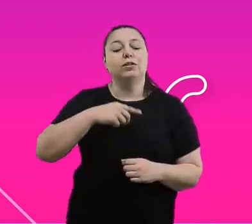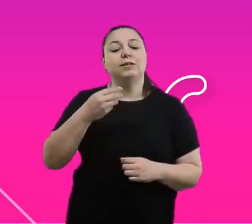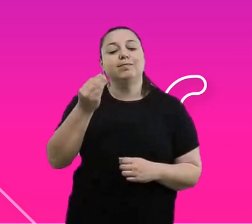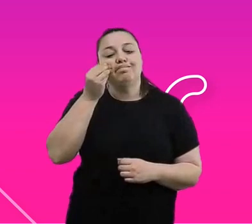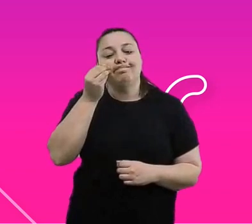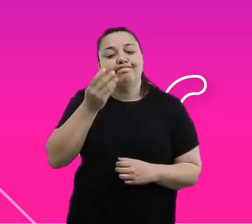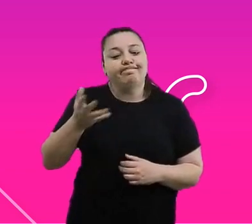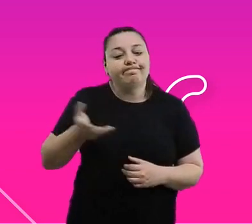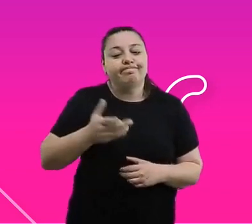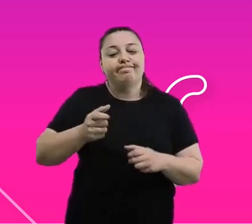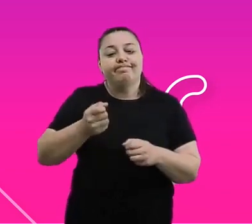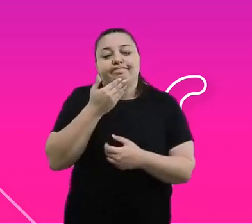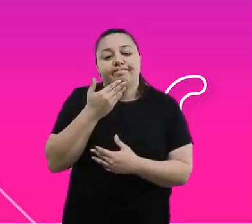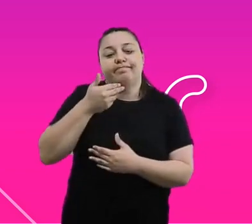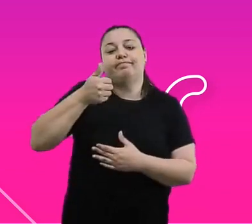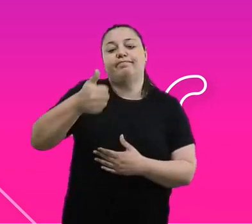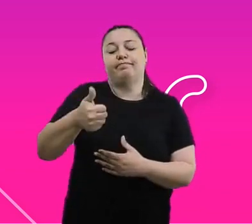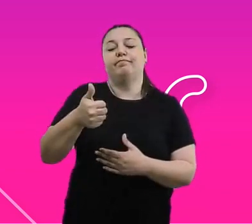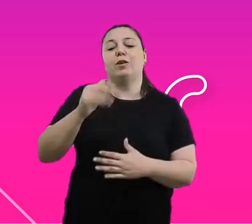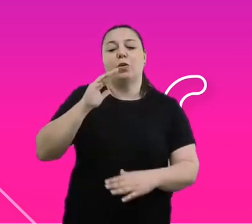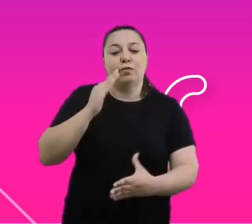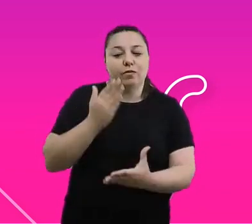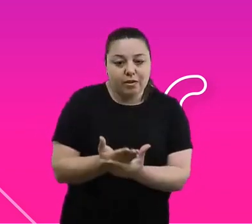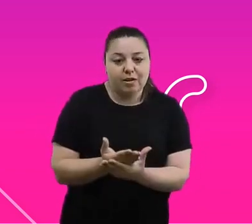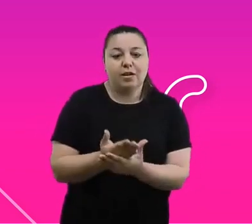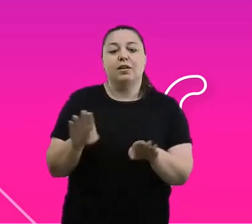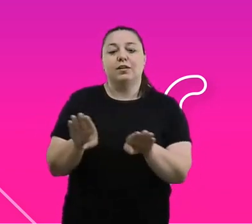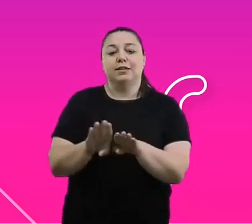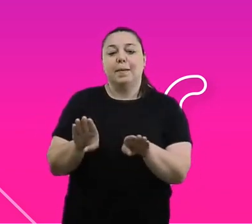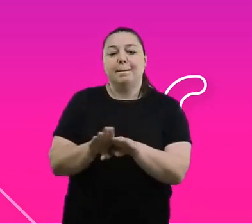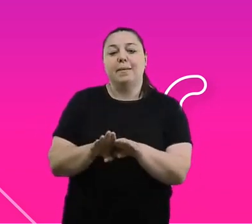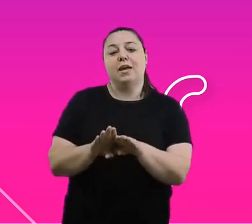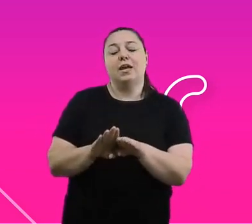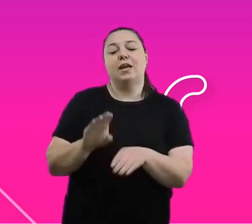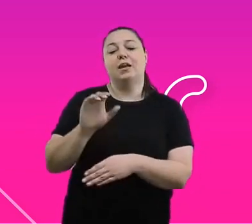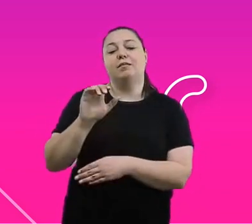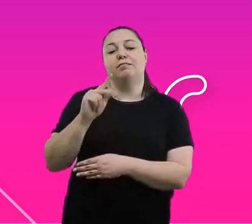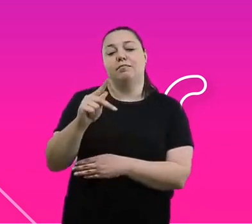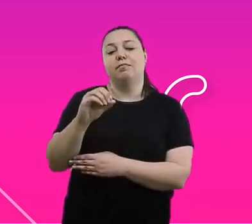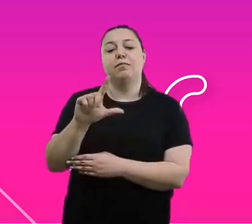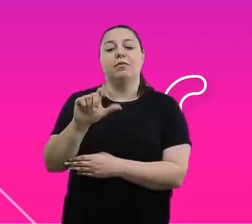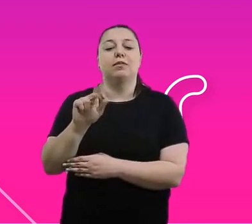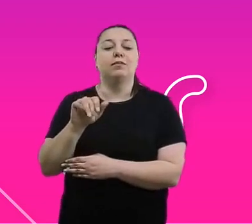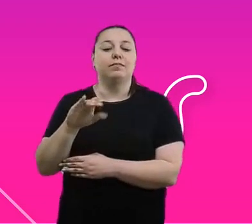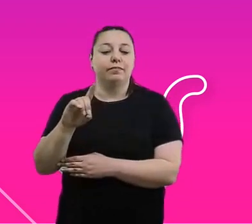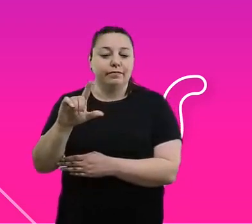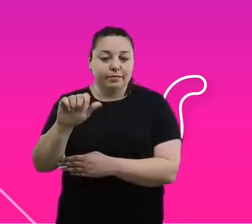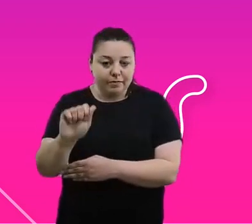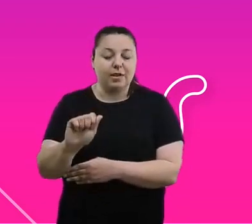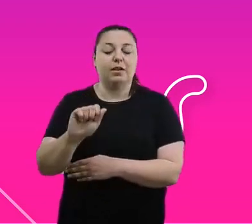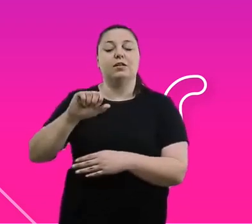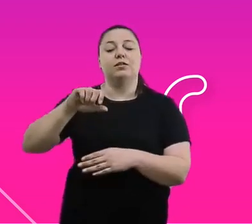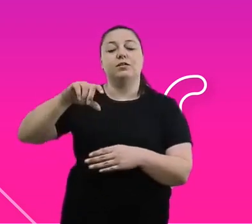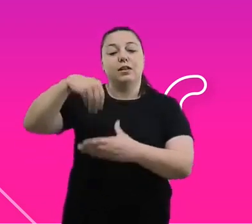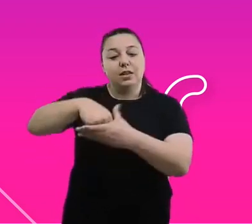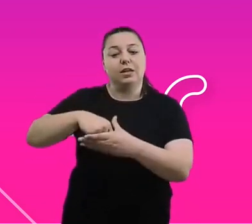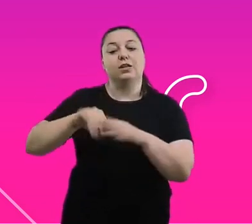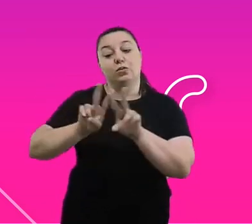confiabilidade das informações geradas pela sala de situação, dentro desse contexto do Covid-19. E para poder construir